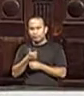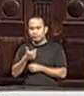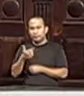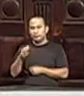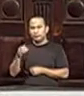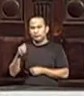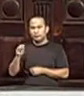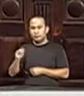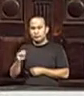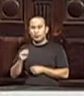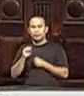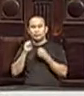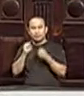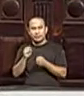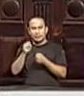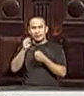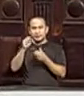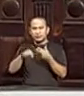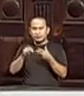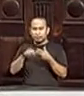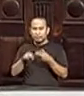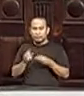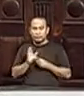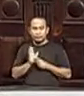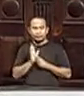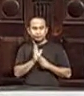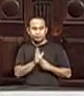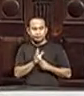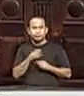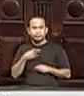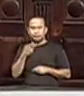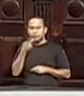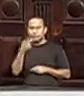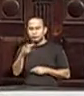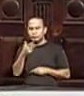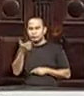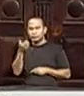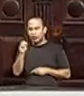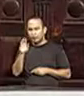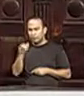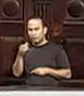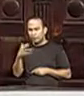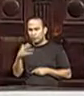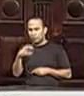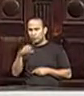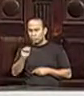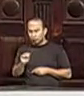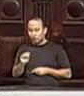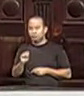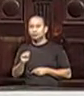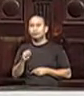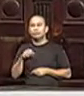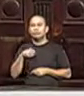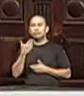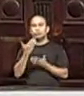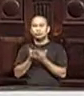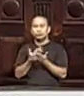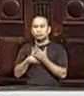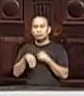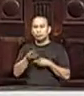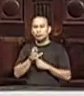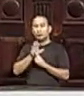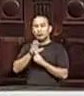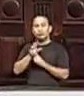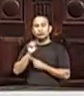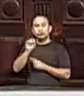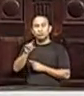Poder Executivo nos encaminhou com um déficit, senhor presidente, de 10 bilhões de reais. E estudos mostram que